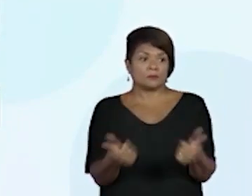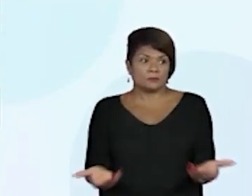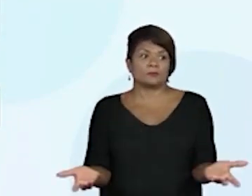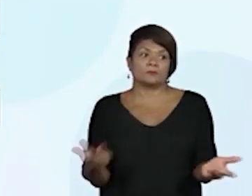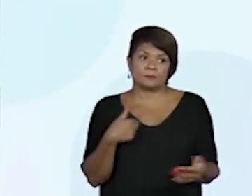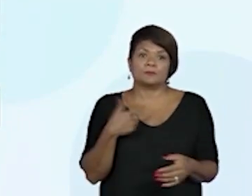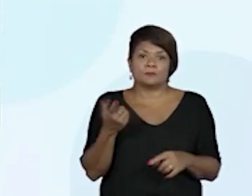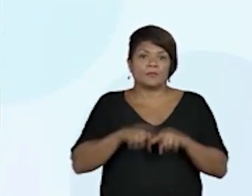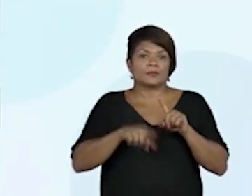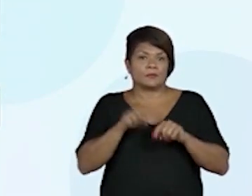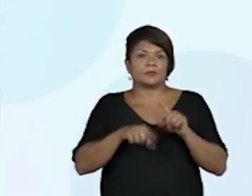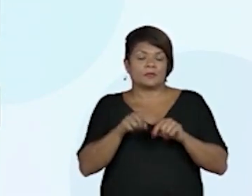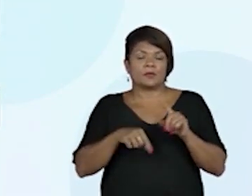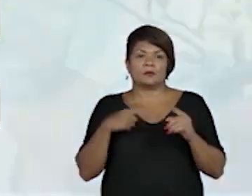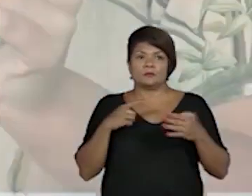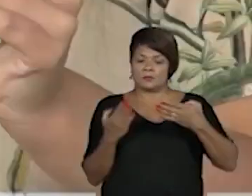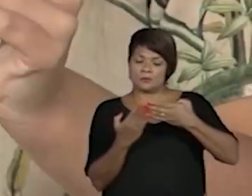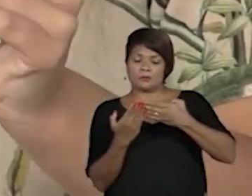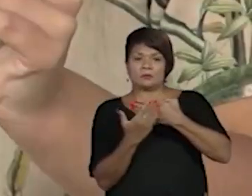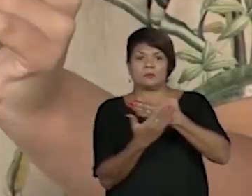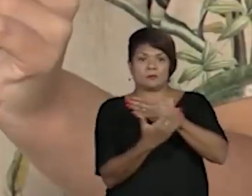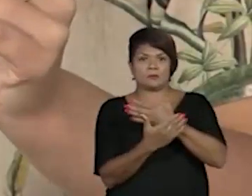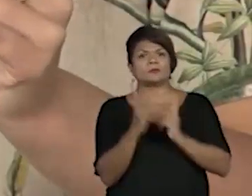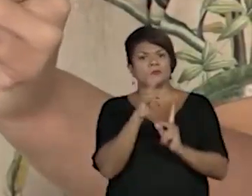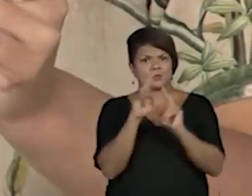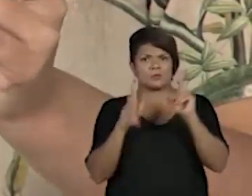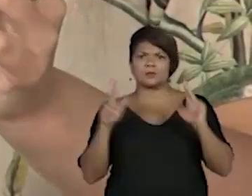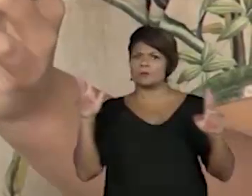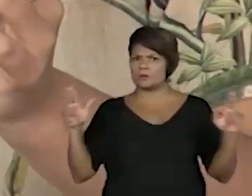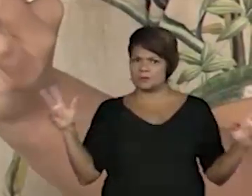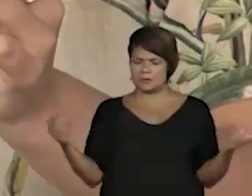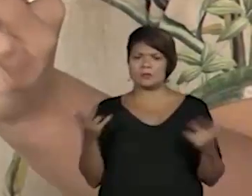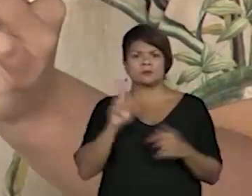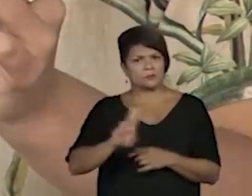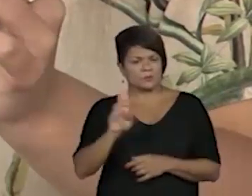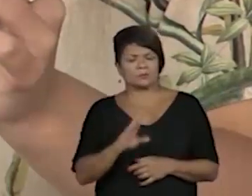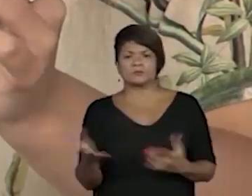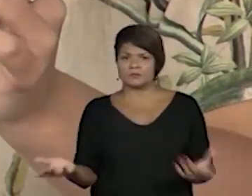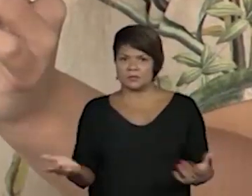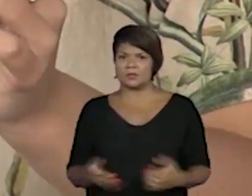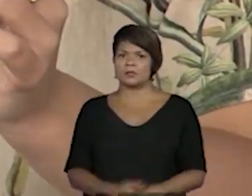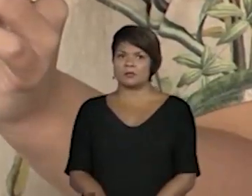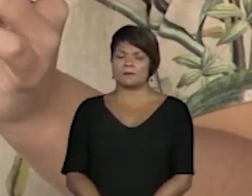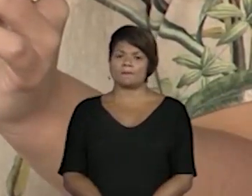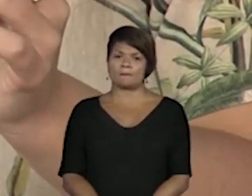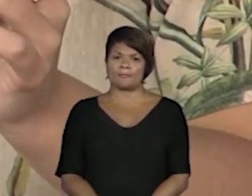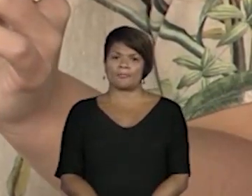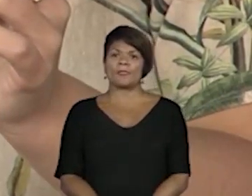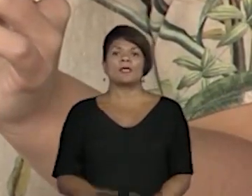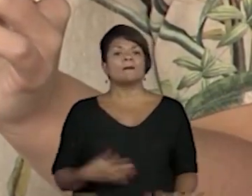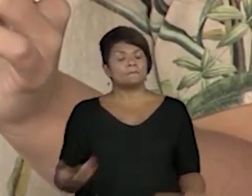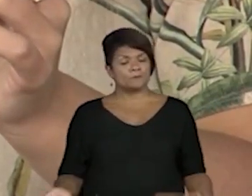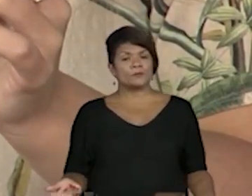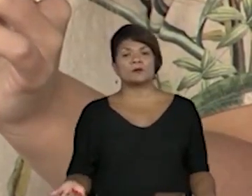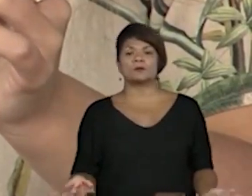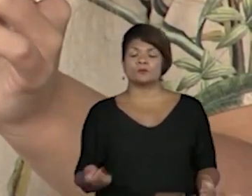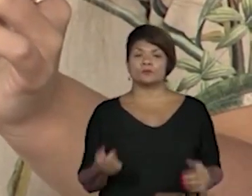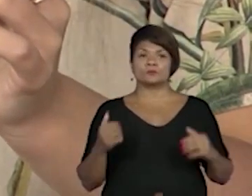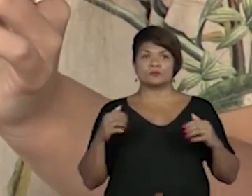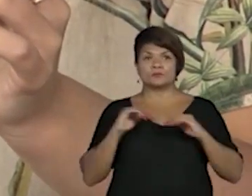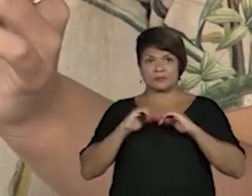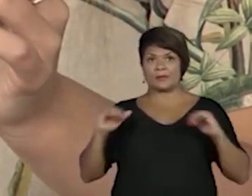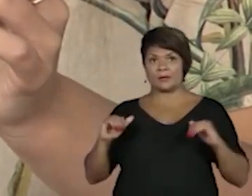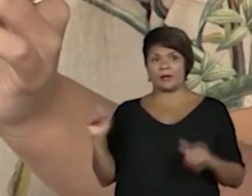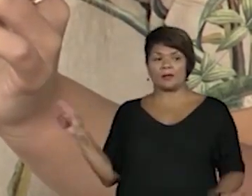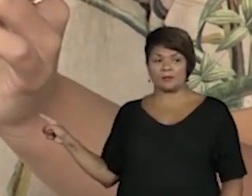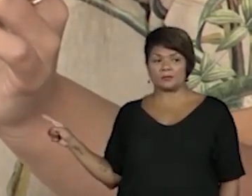tem mesmo as fichas, dá para recortar, dá para usar, tem mesmo. Então, olha, separadinho, como está lá,